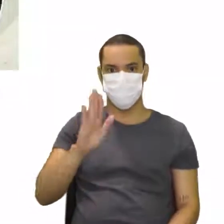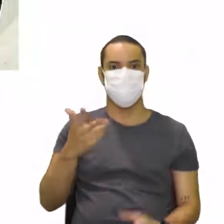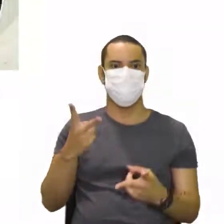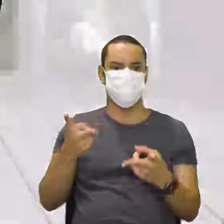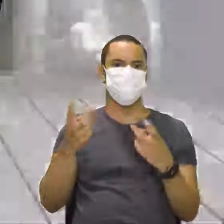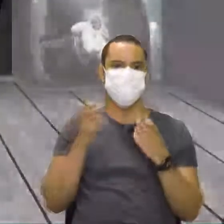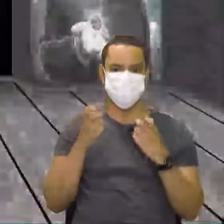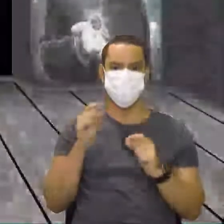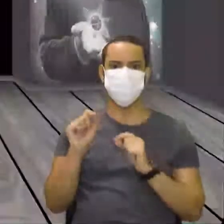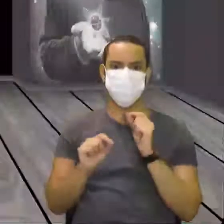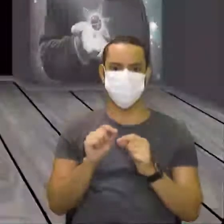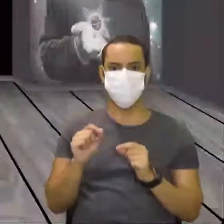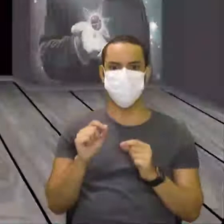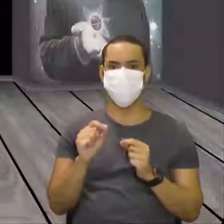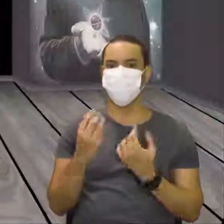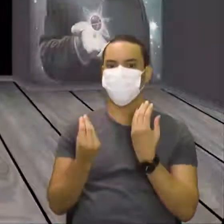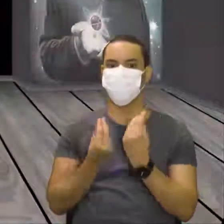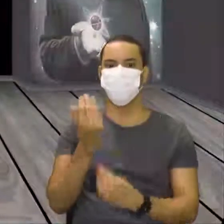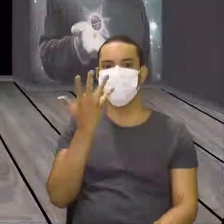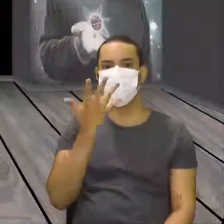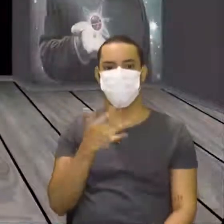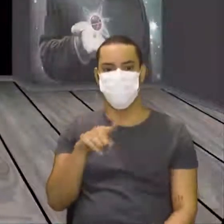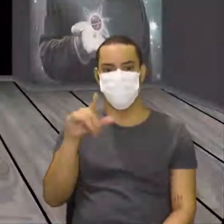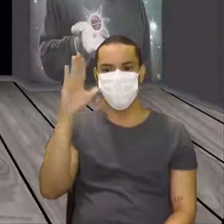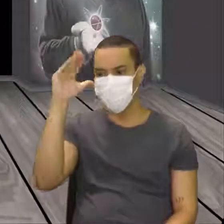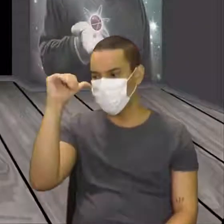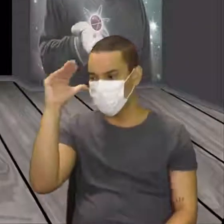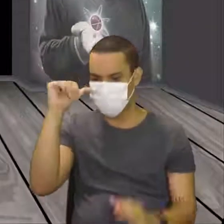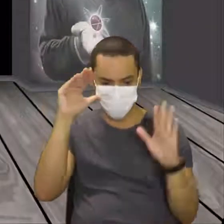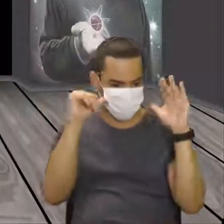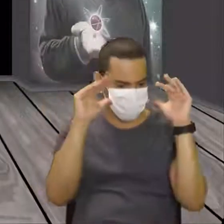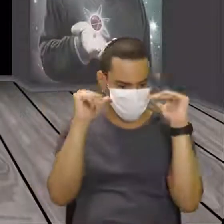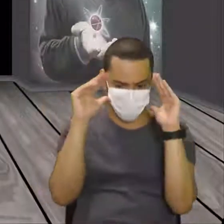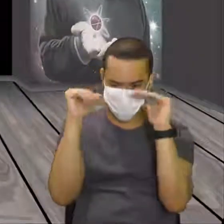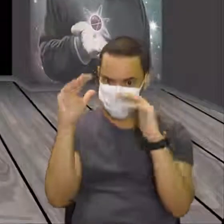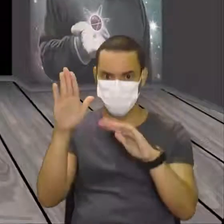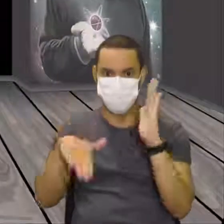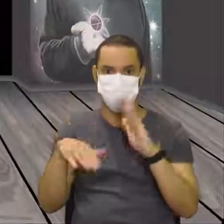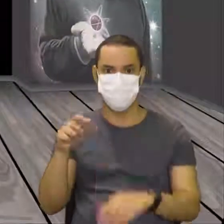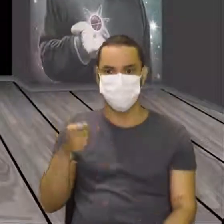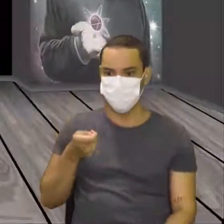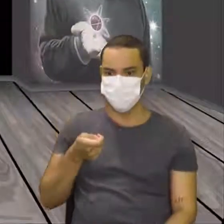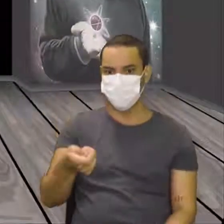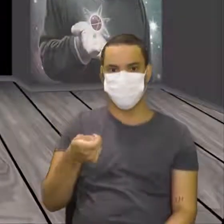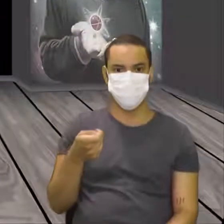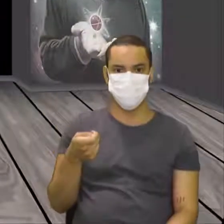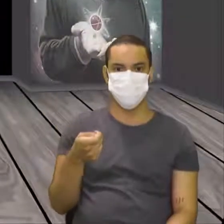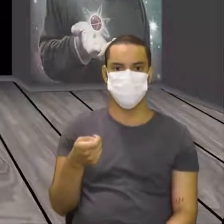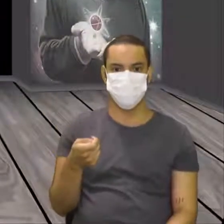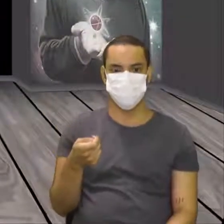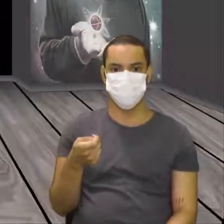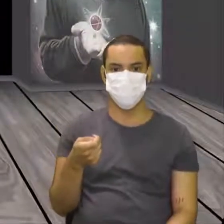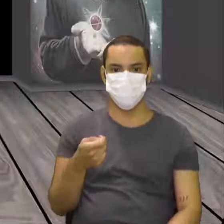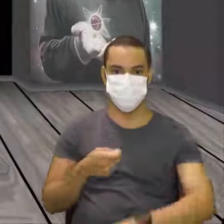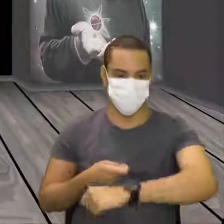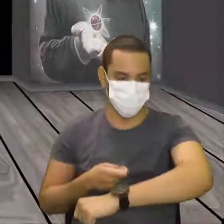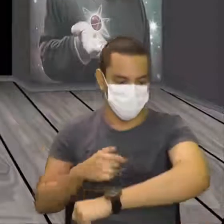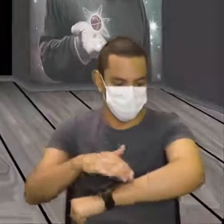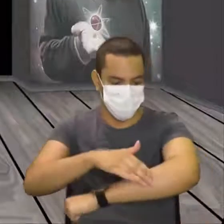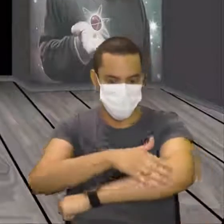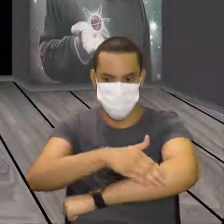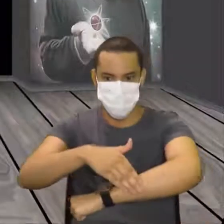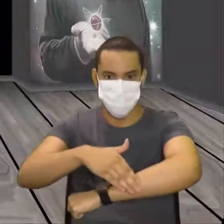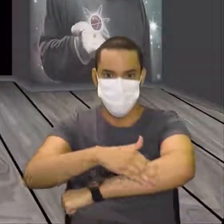alguma coisinha, né? Porque quando é criança, você é curioso. Então, às vezes você desligava a televisão, aproximava o braço